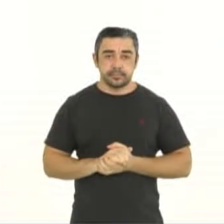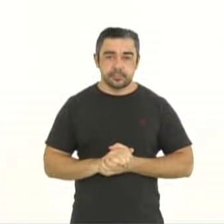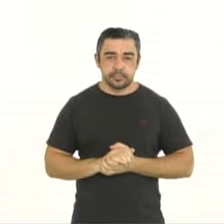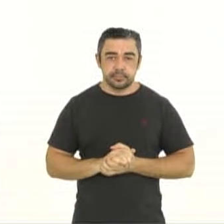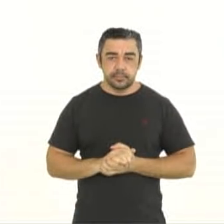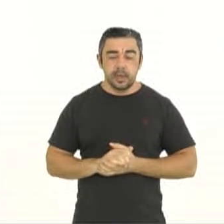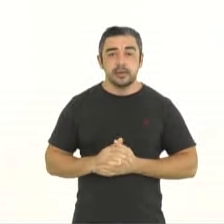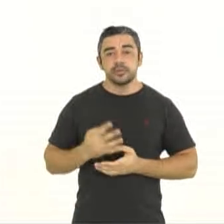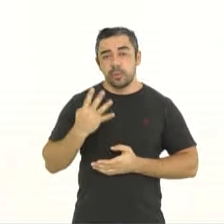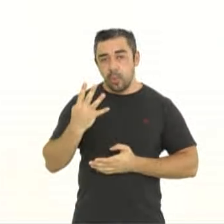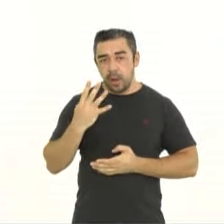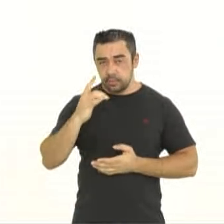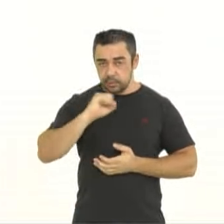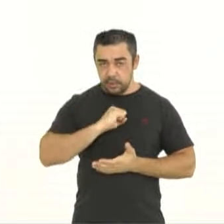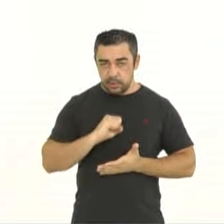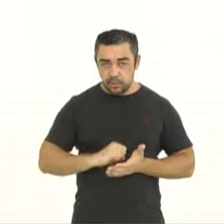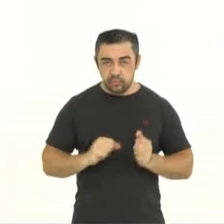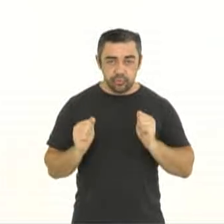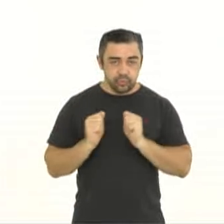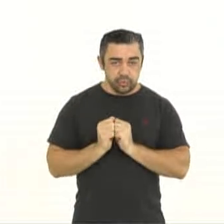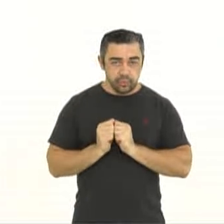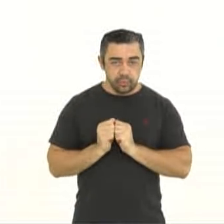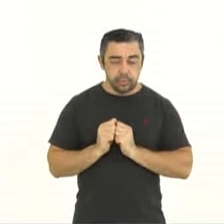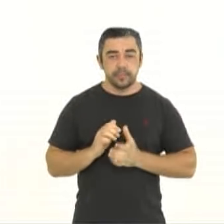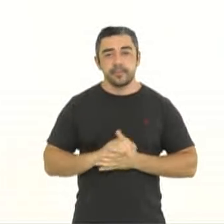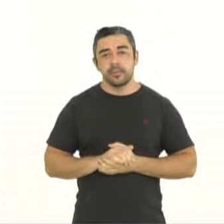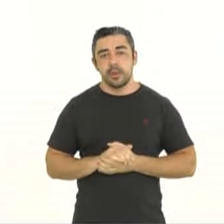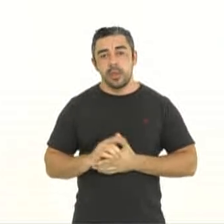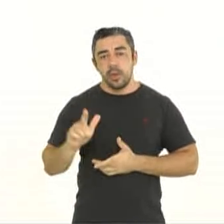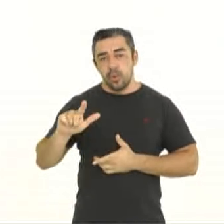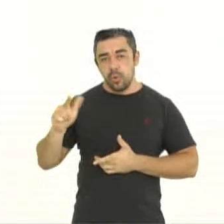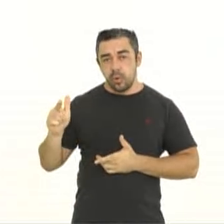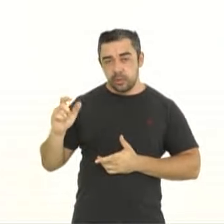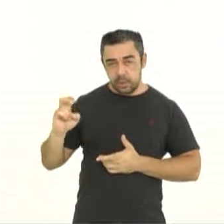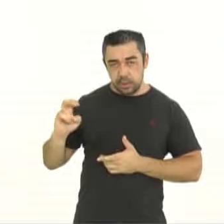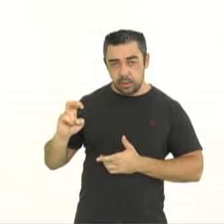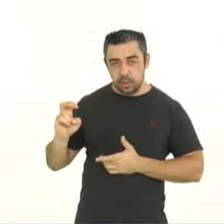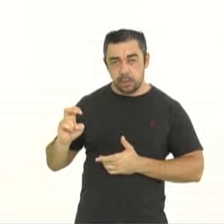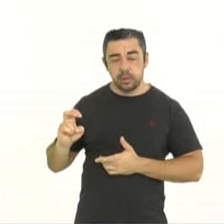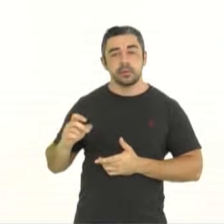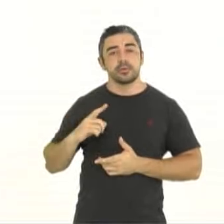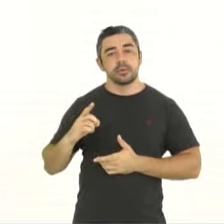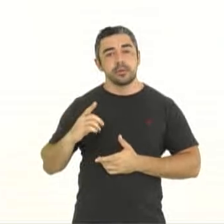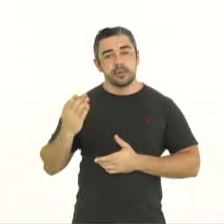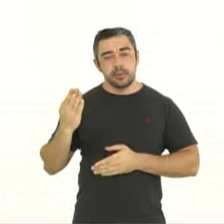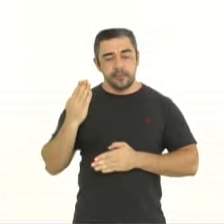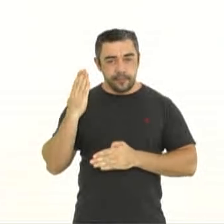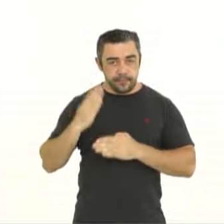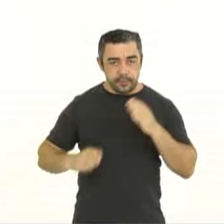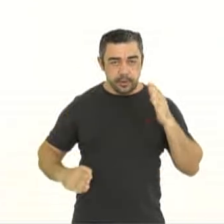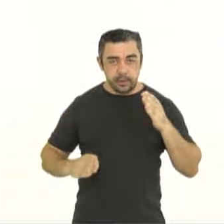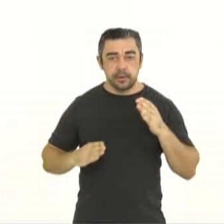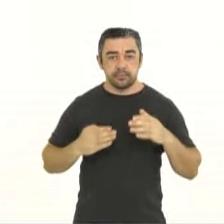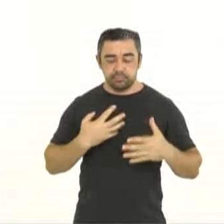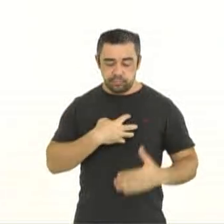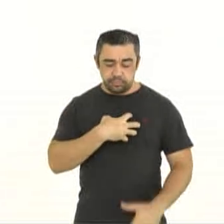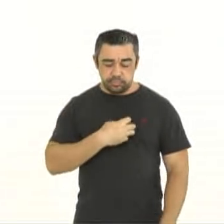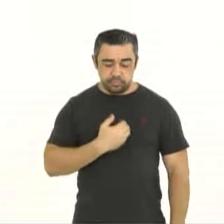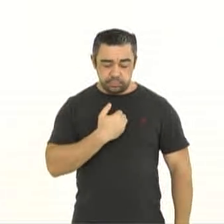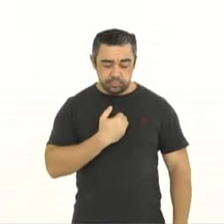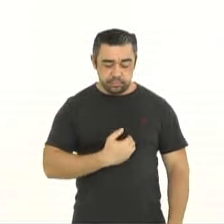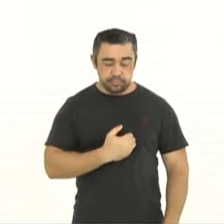4 sacerdotes ao redor dele. E um 5º sacerdote extraía com uma faca o coração do